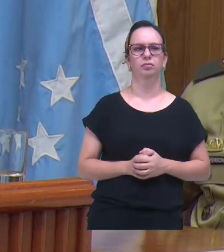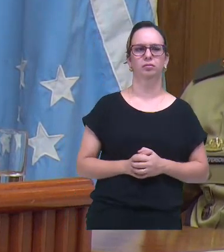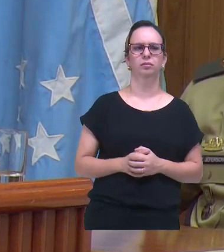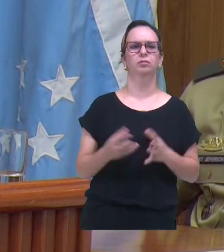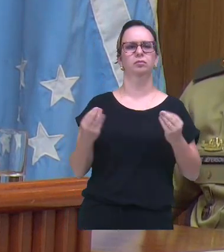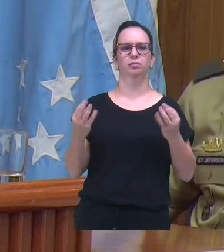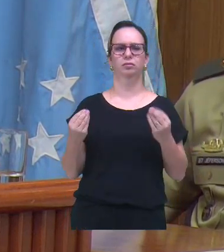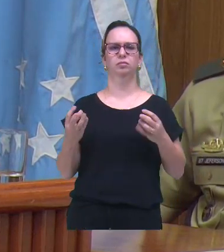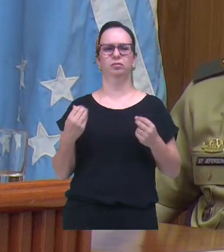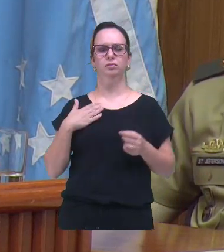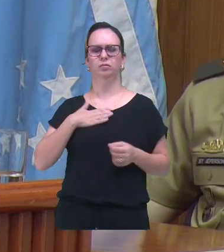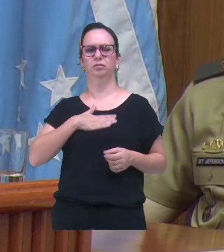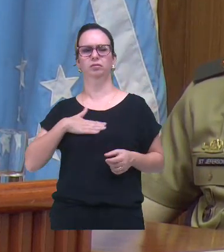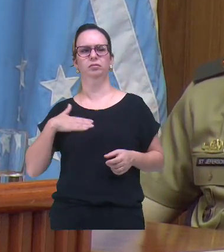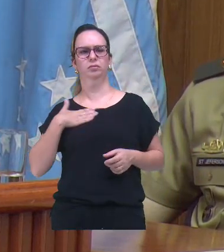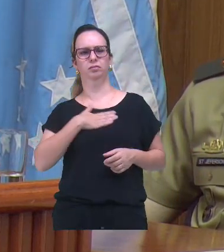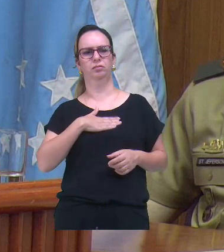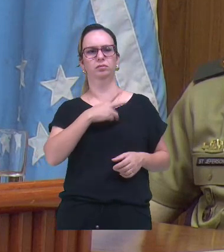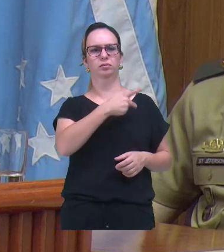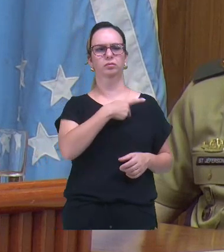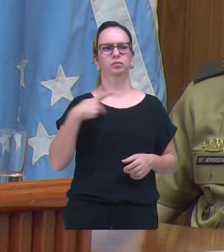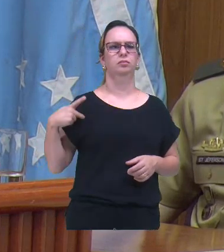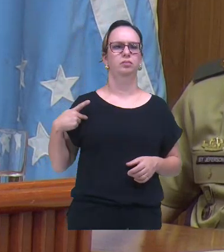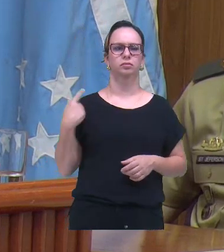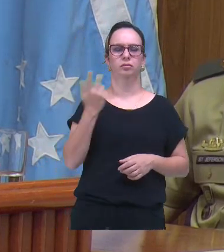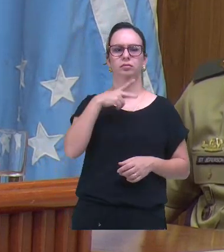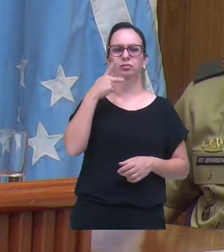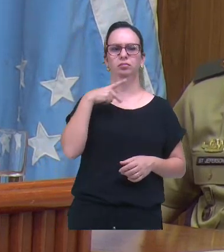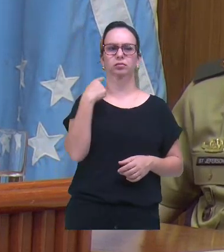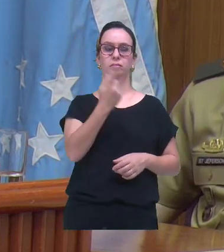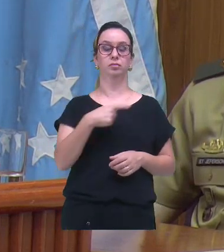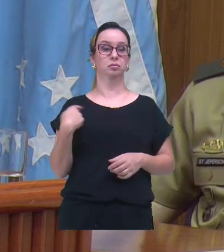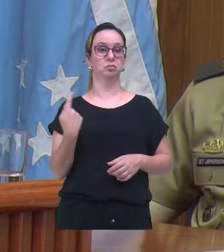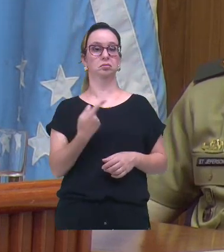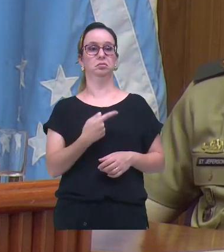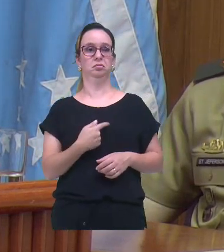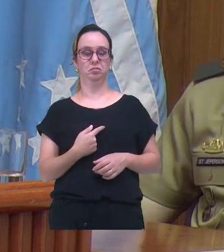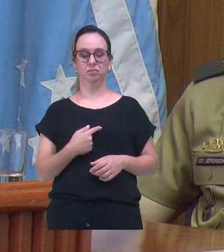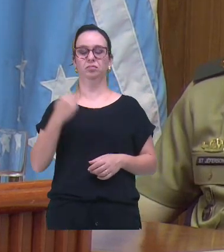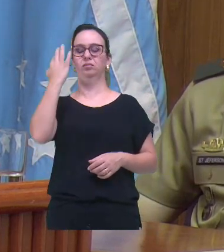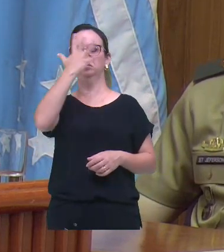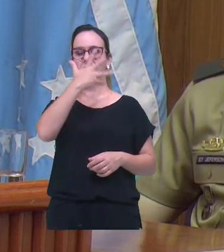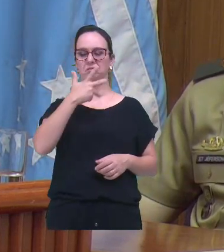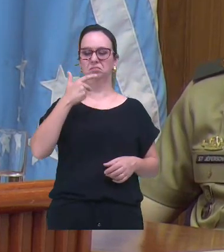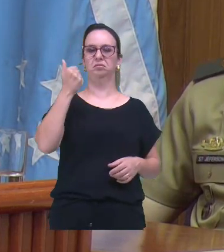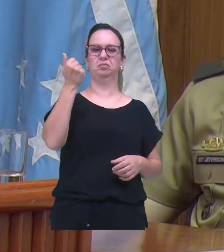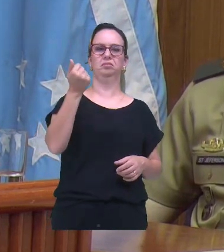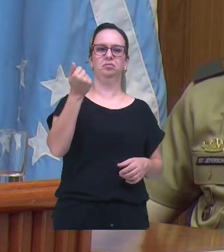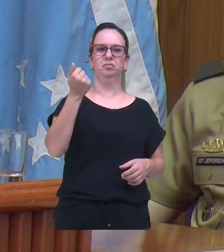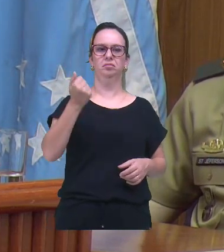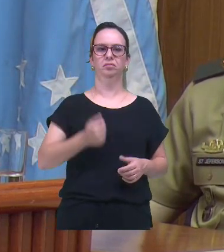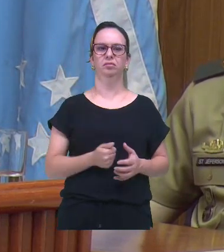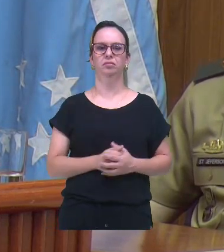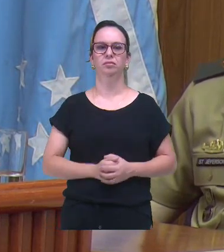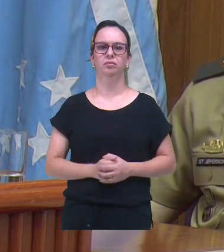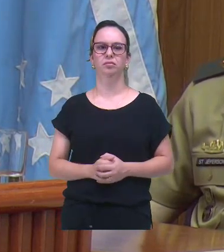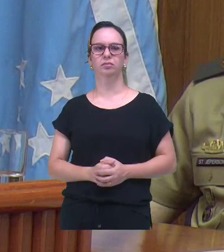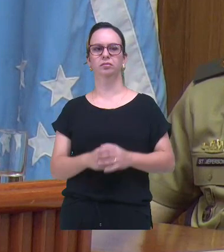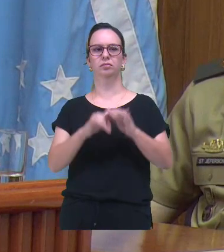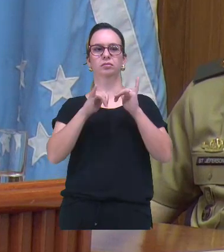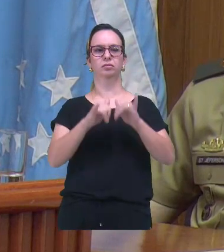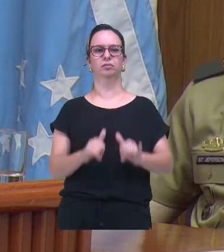eu gostei muito, pastor, quando o senhor falou assim, nossa, Gerson, que coisa maravilhosa. Isso vai ficar